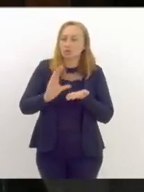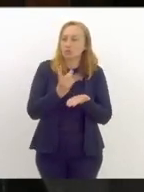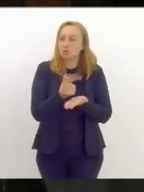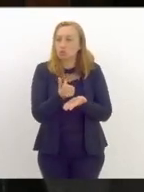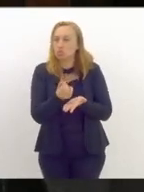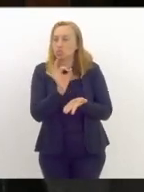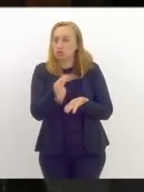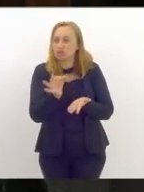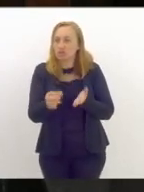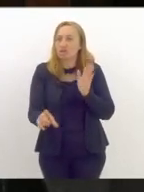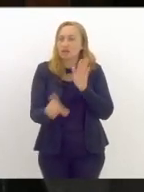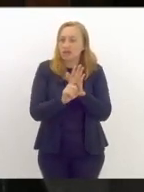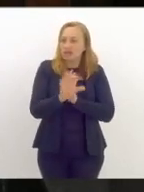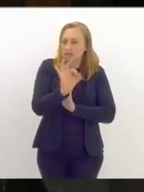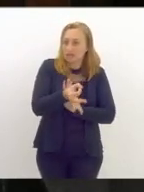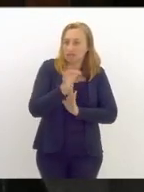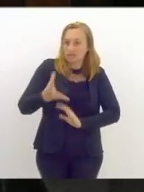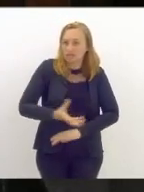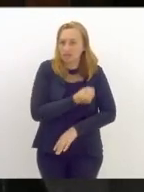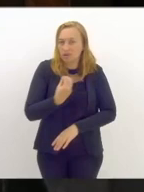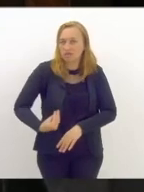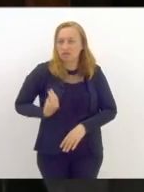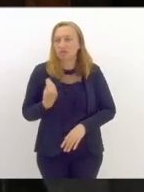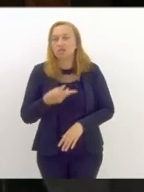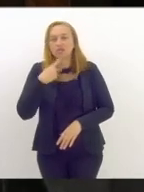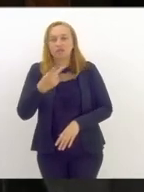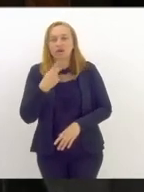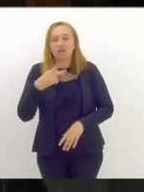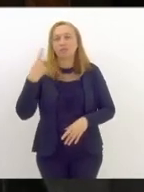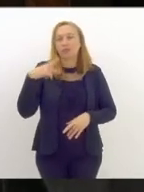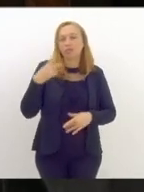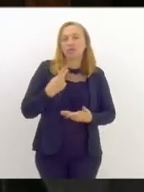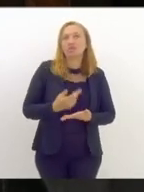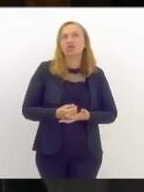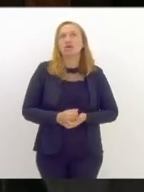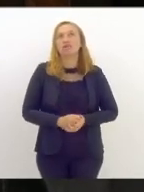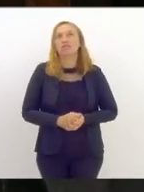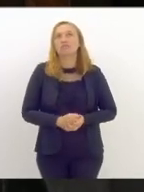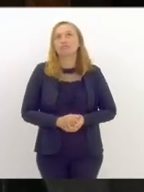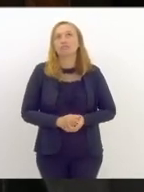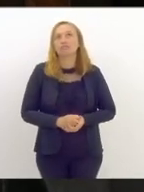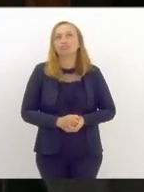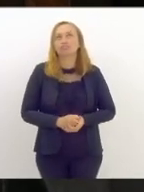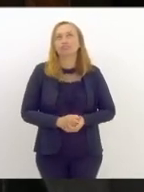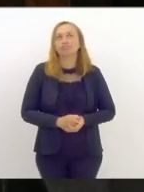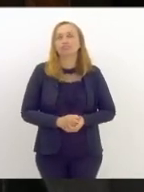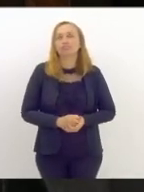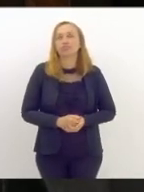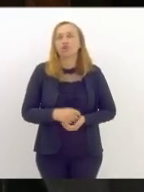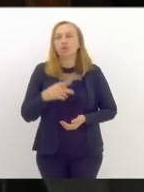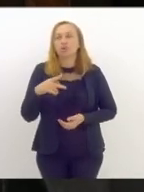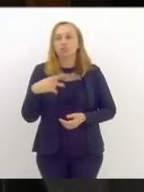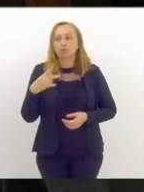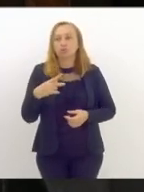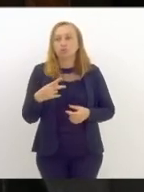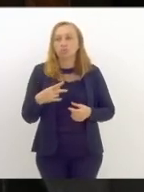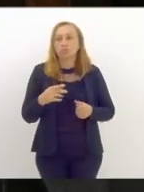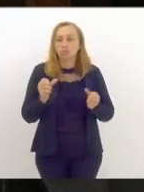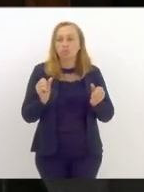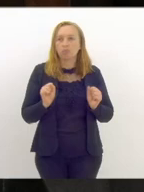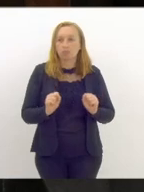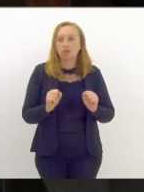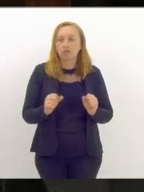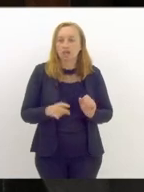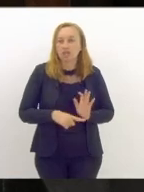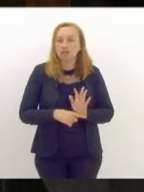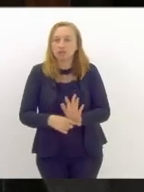que efetivamente salvaram vidas. Quando a gente fala de político, o mau político ele pode causar muito mal, mas o bom político